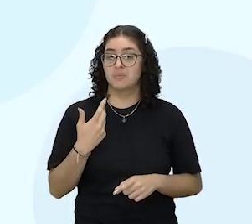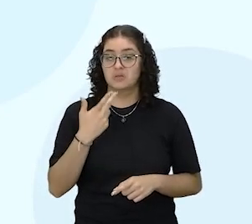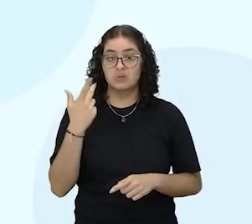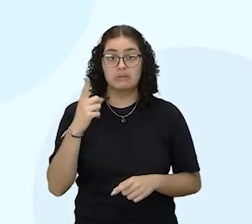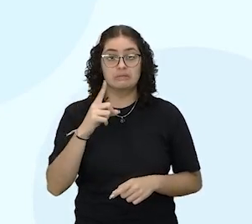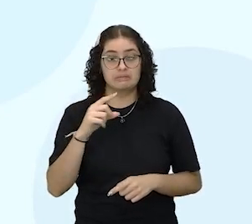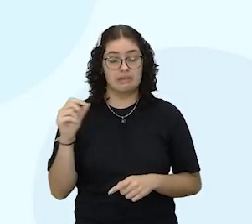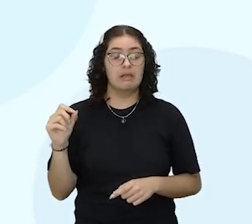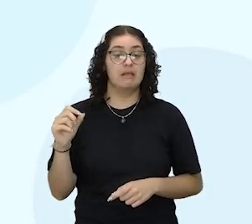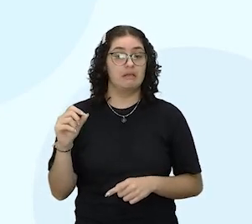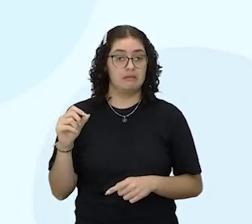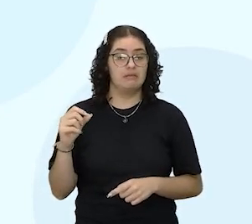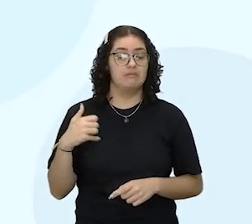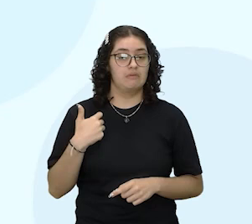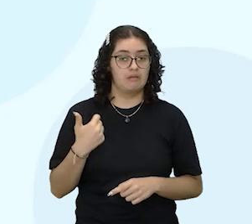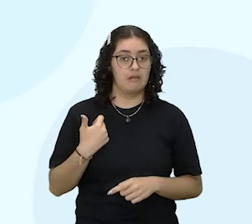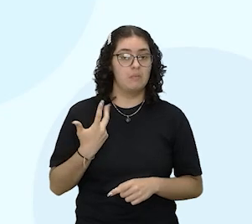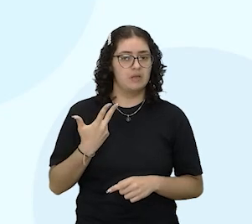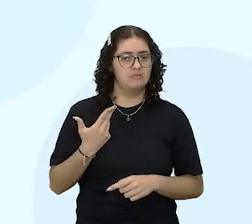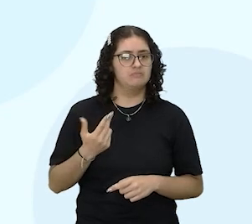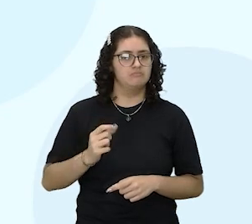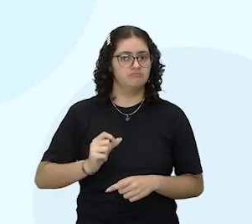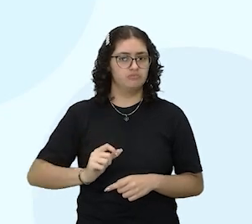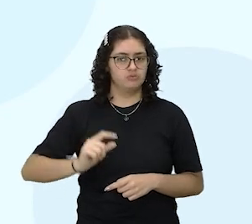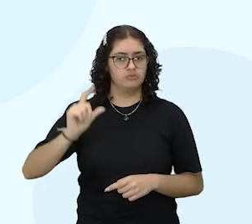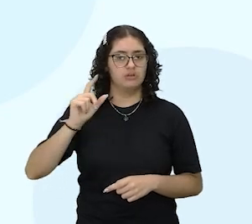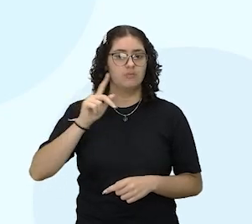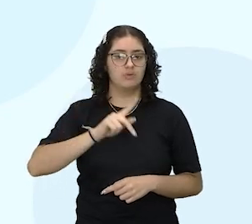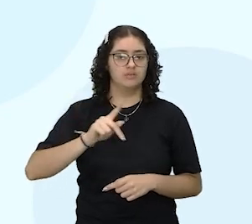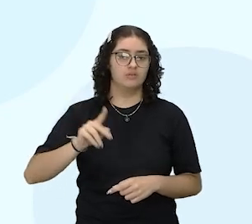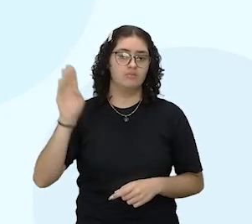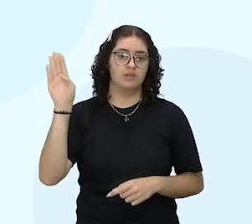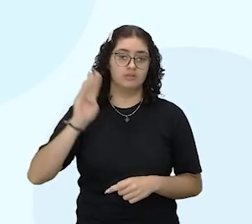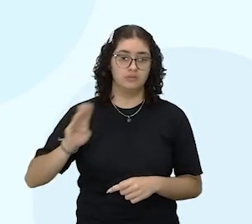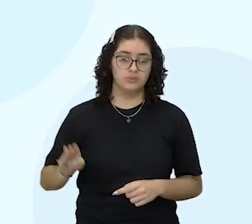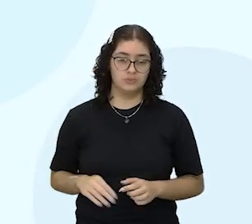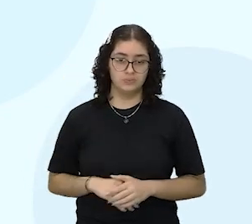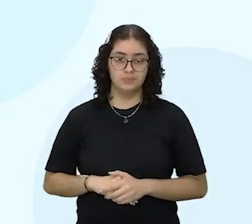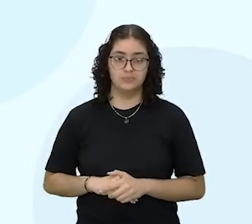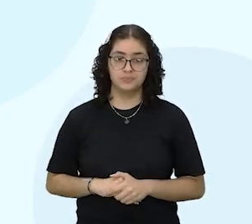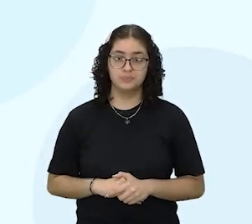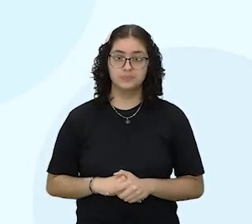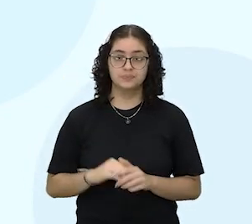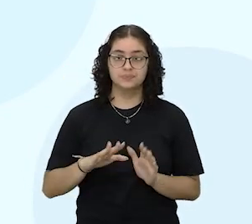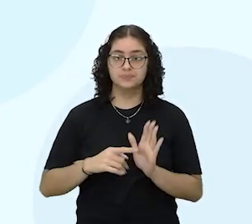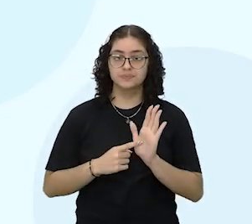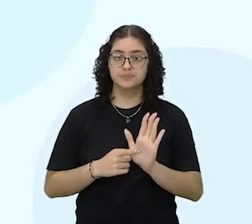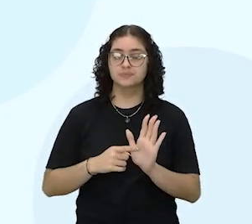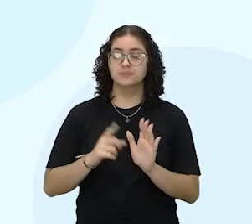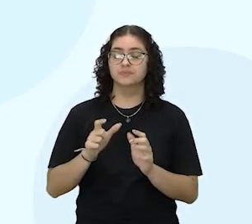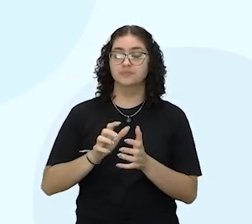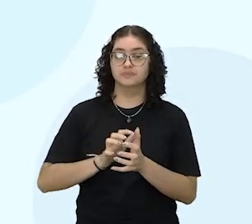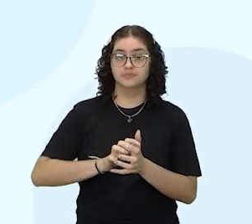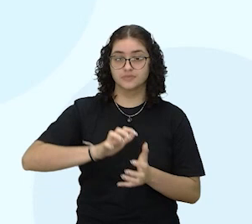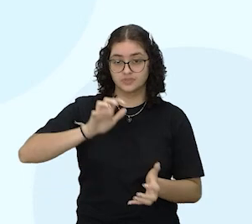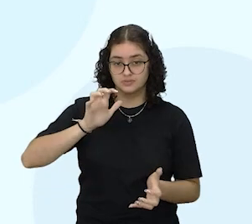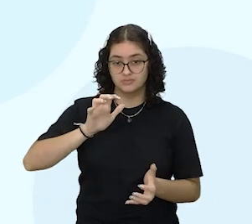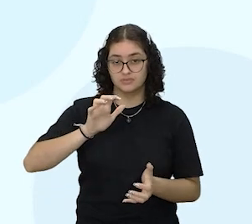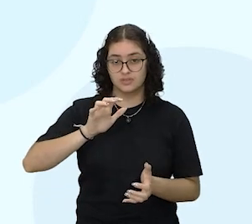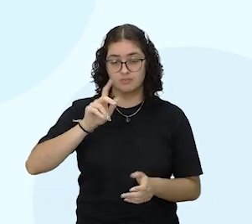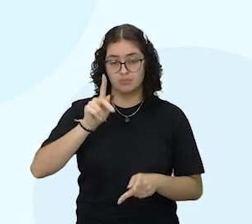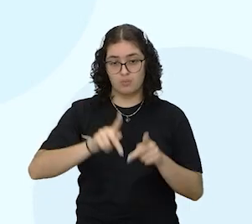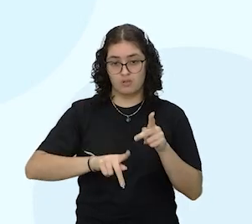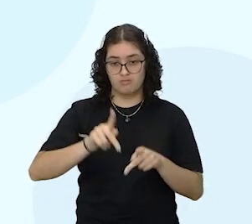centenários, aumentou essa quantidade na população brasileira. Então isso mostra o envelhecimento dessa população